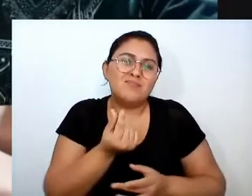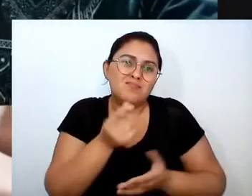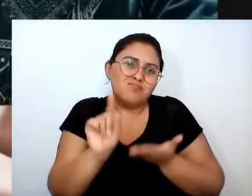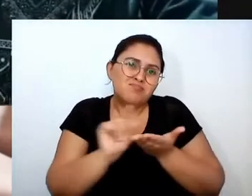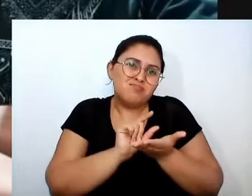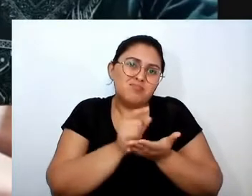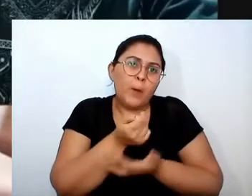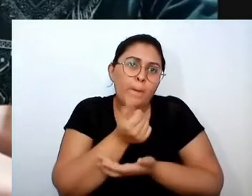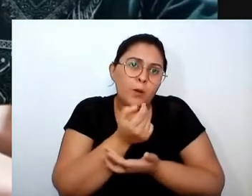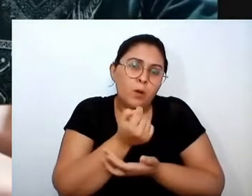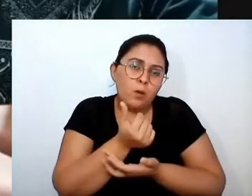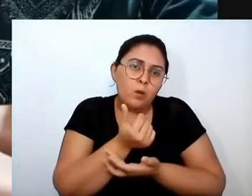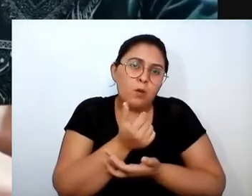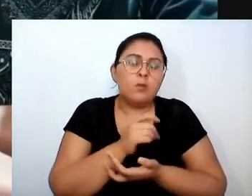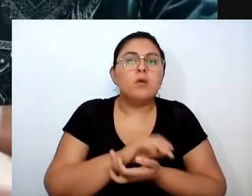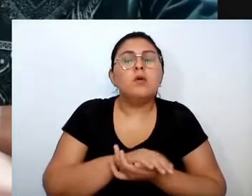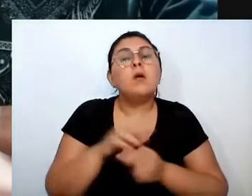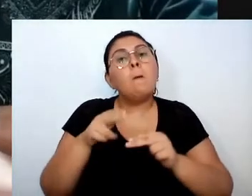Para apresentar